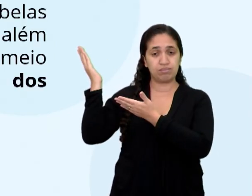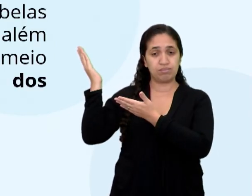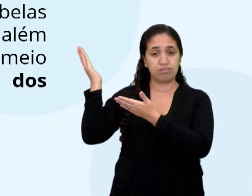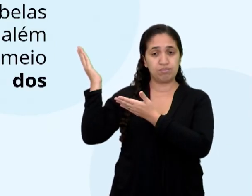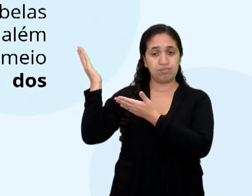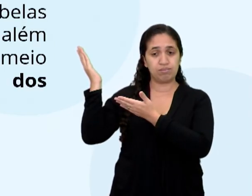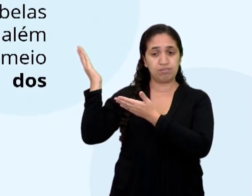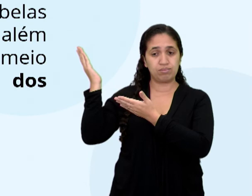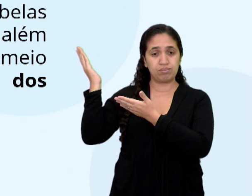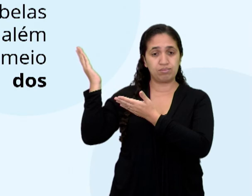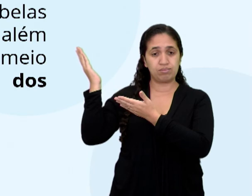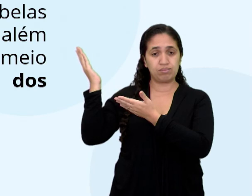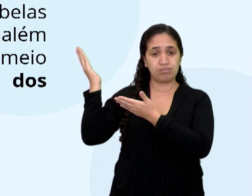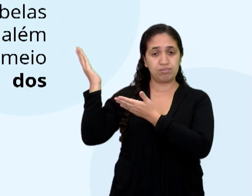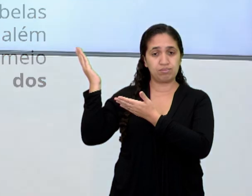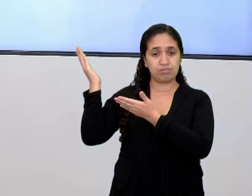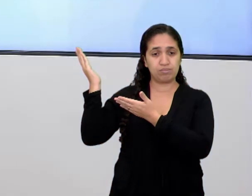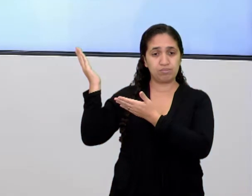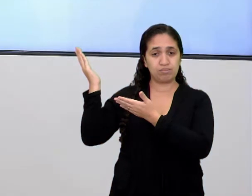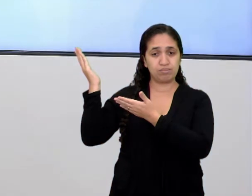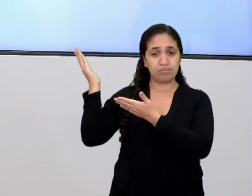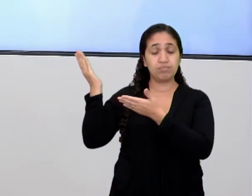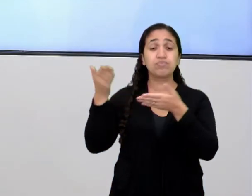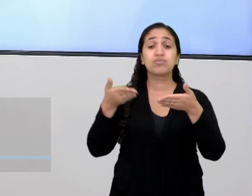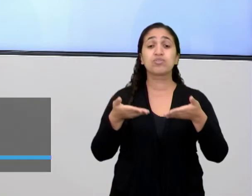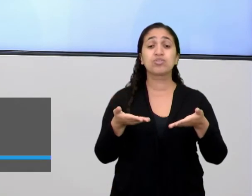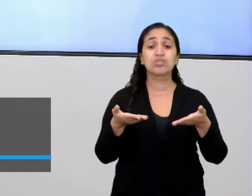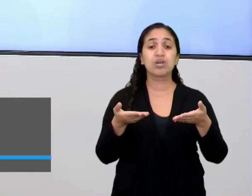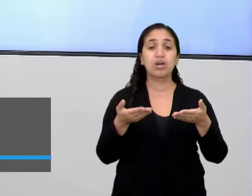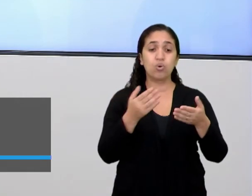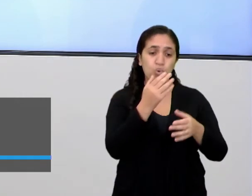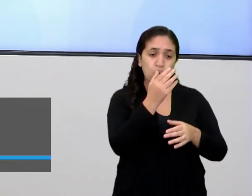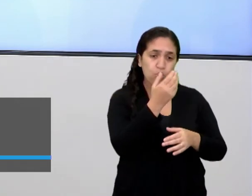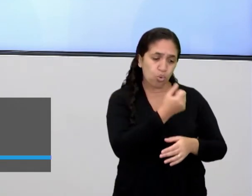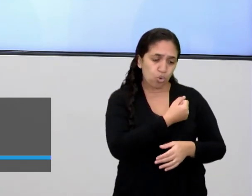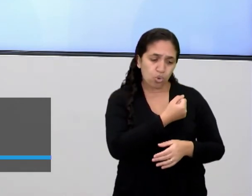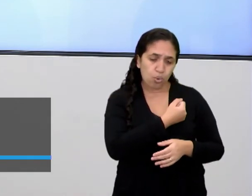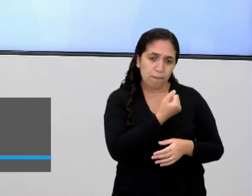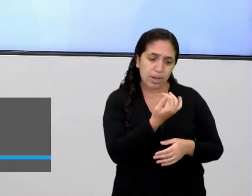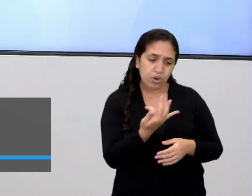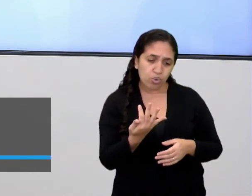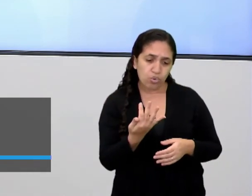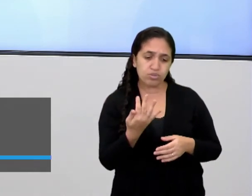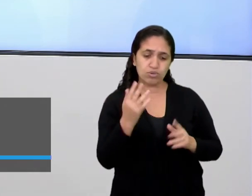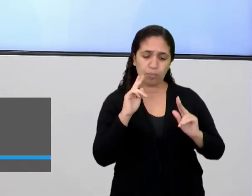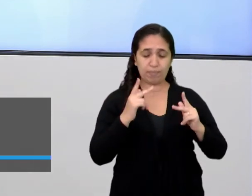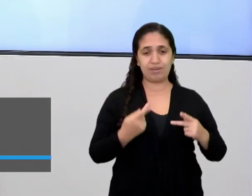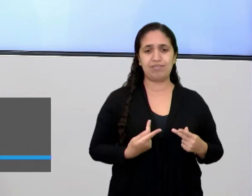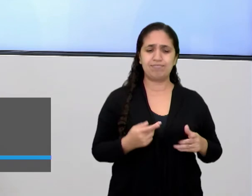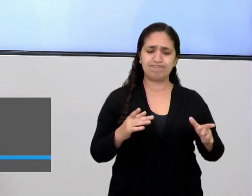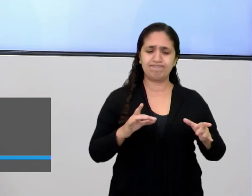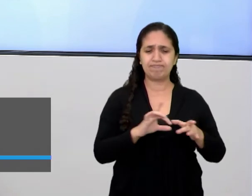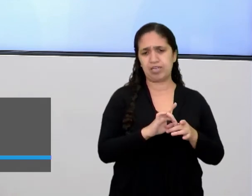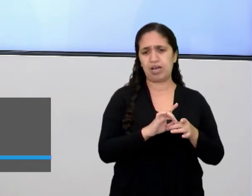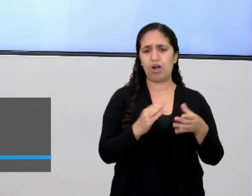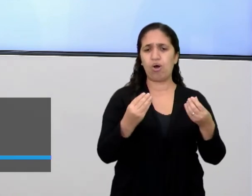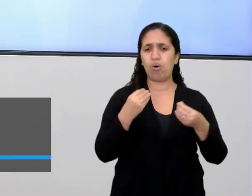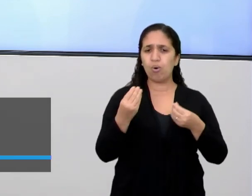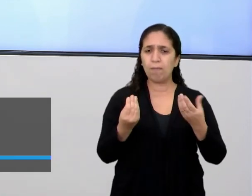De importância, que é foco da nossa aula, de humanizar esses números. Poxa, de que forma, né, esses números, né,